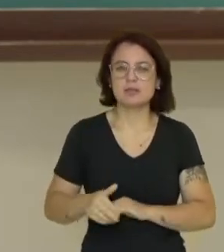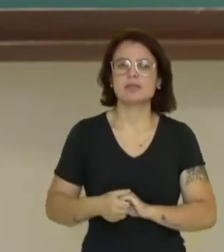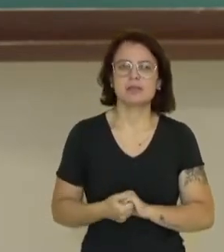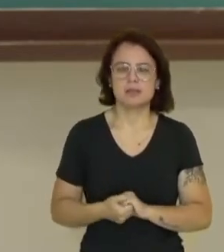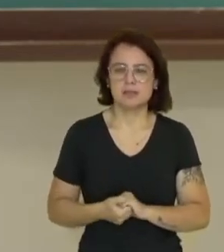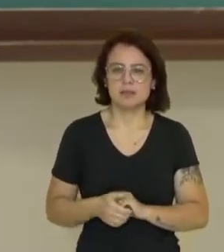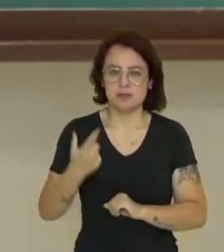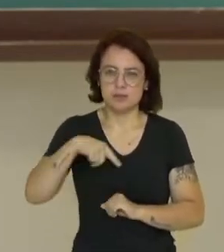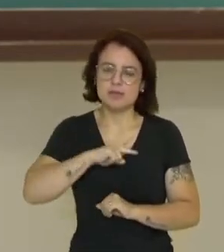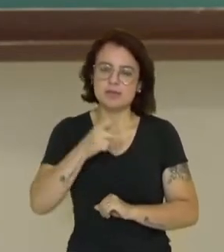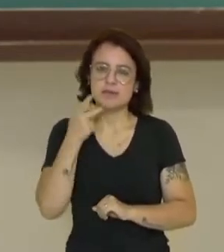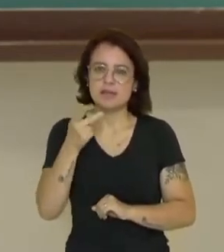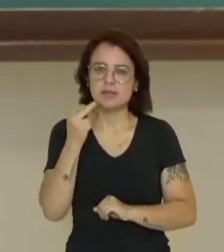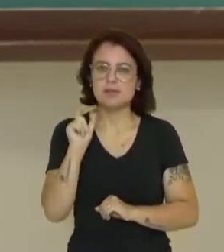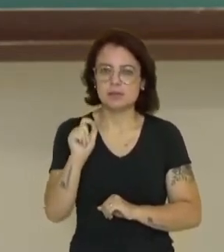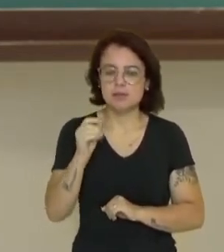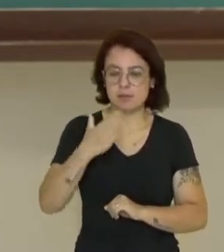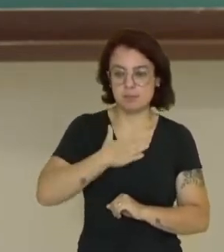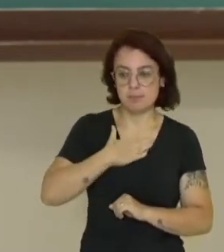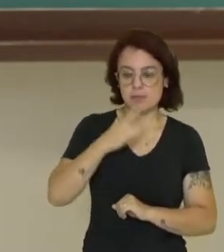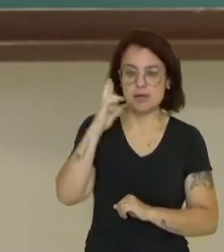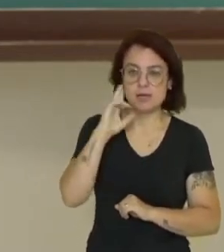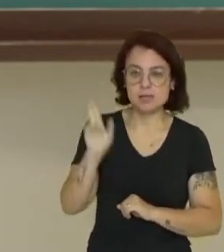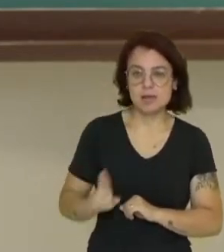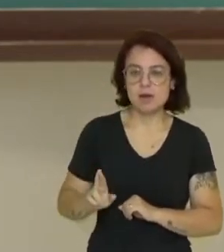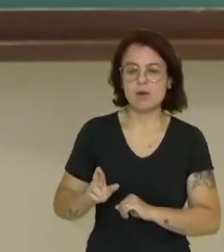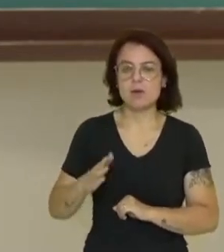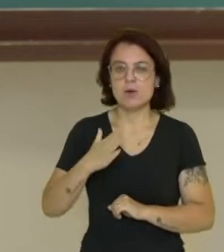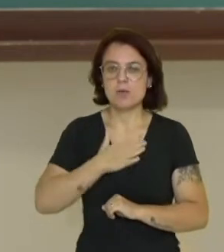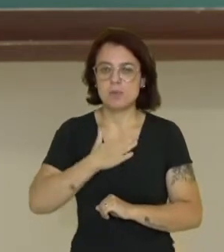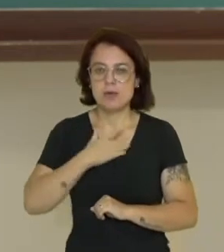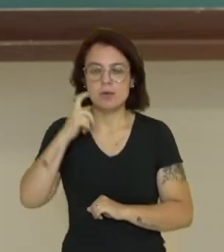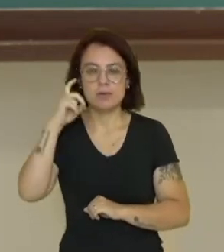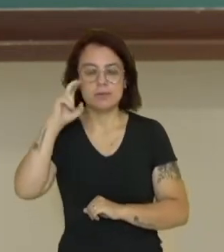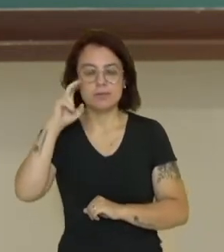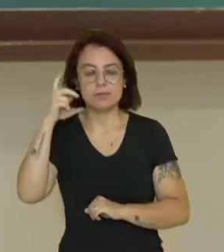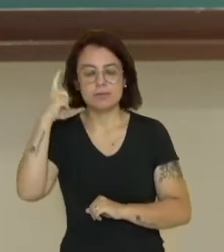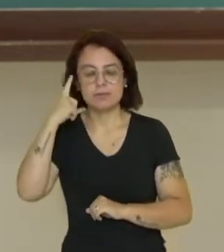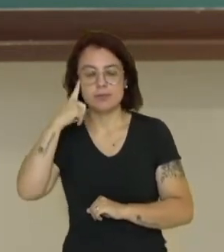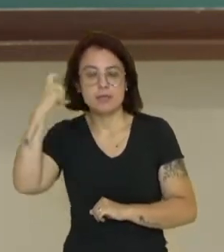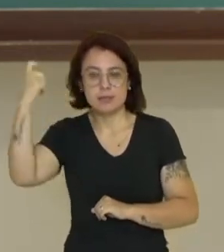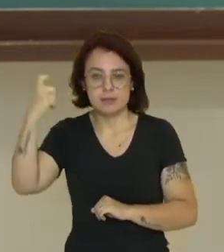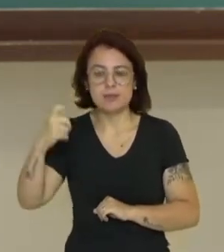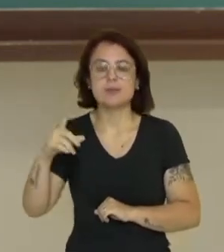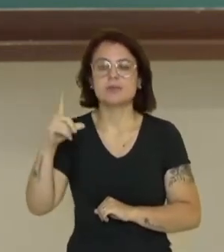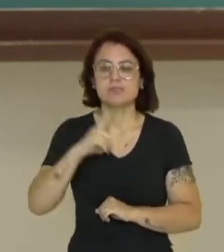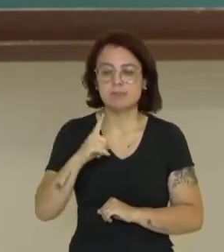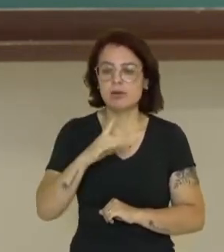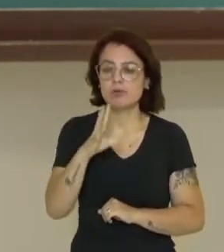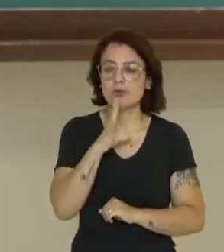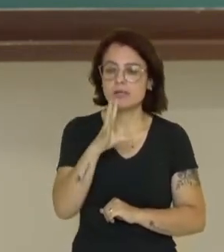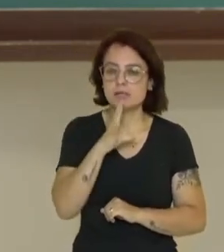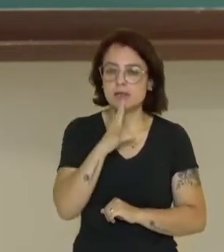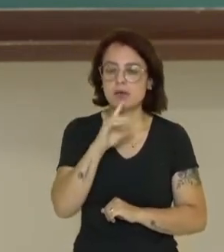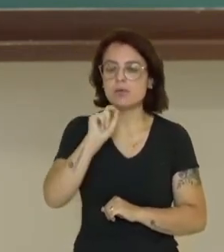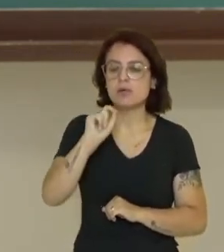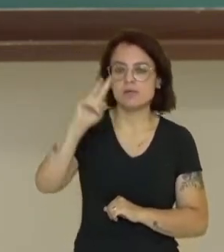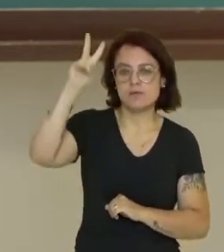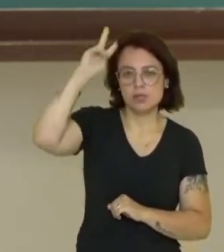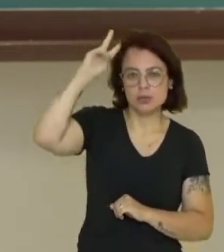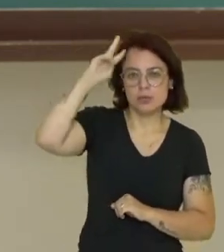racionalista, como a gente fala, a minha razão, meu intelecto é responsável por conhecer o que é virtude.